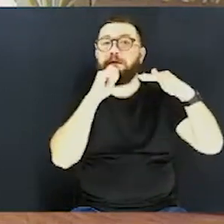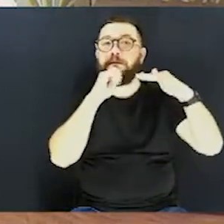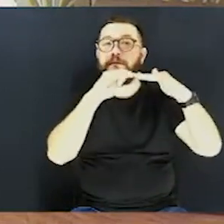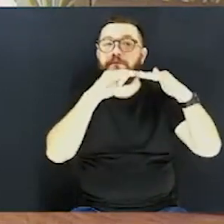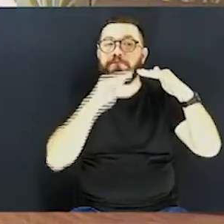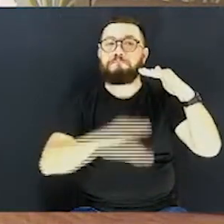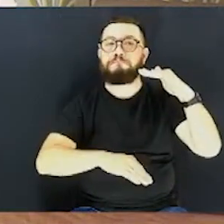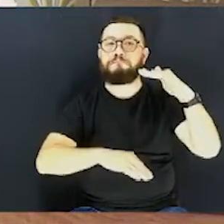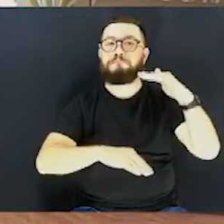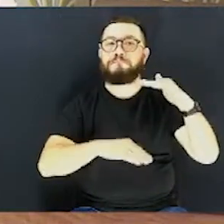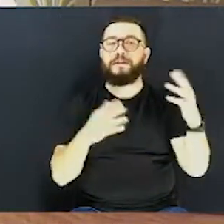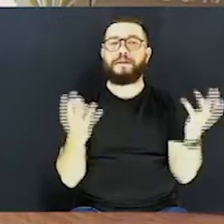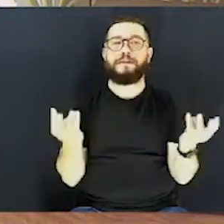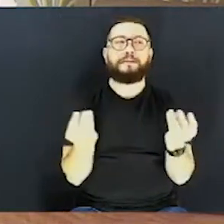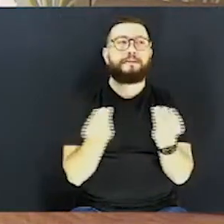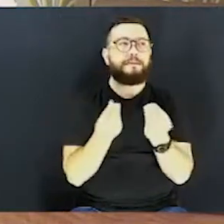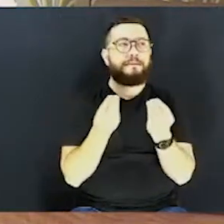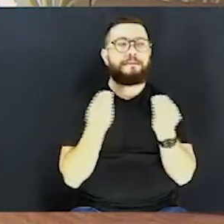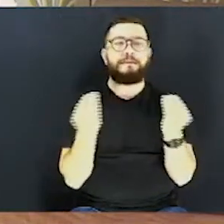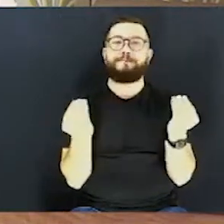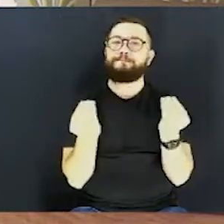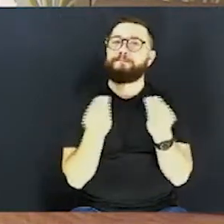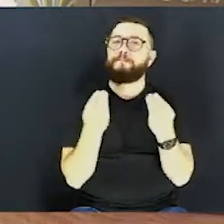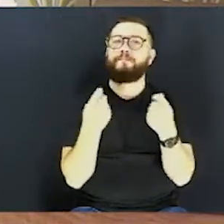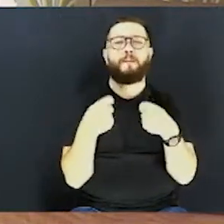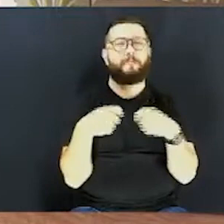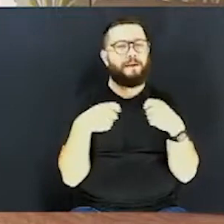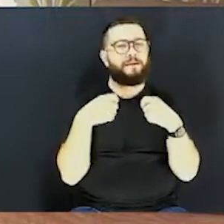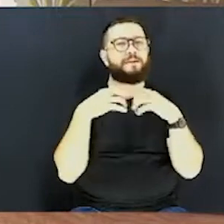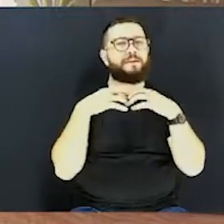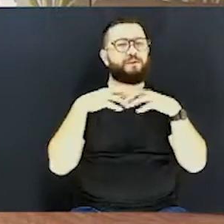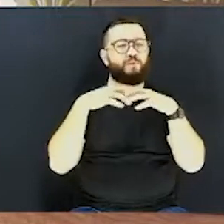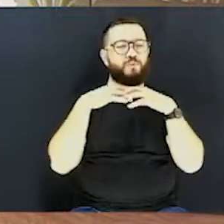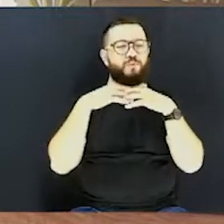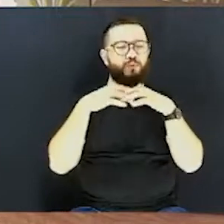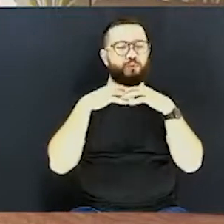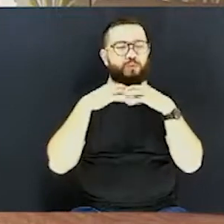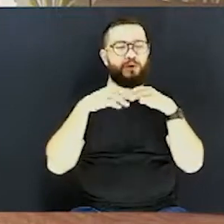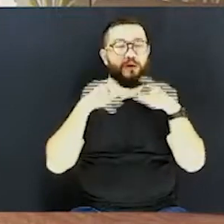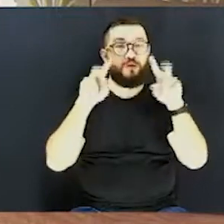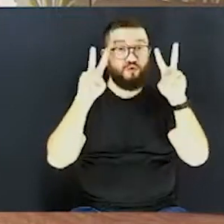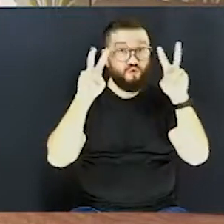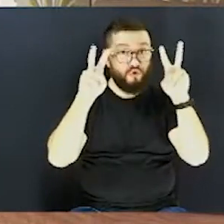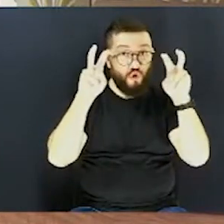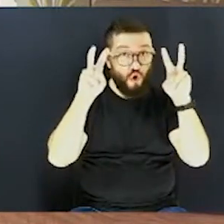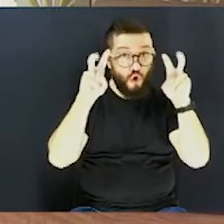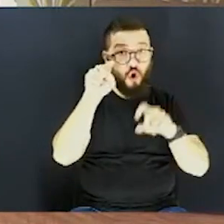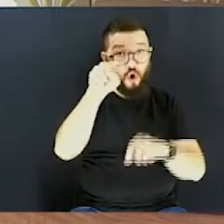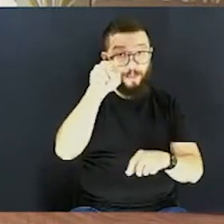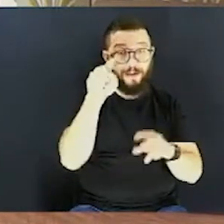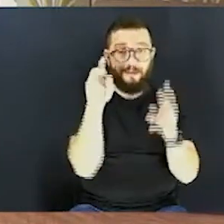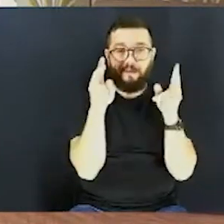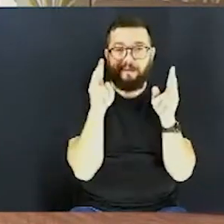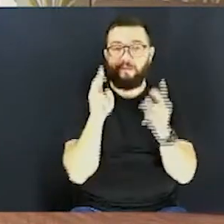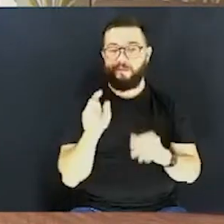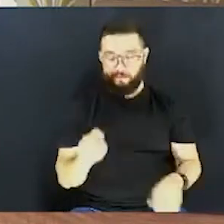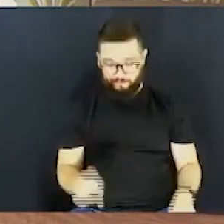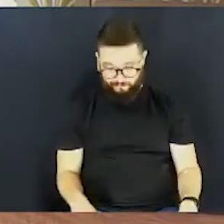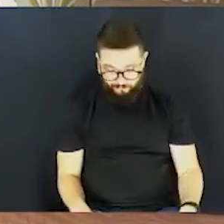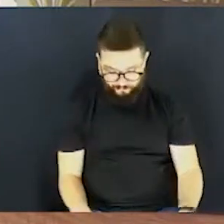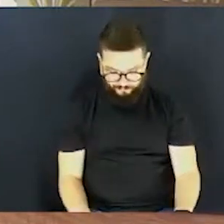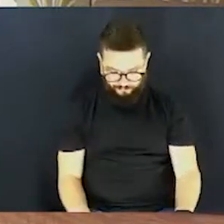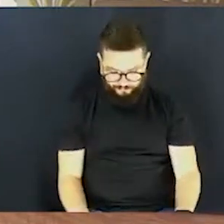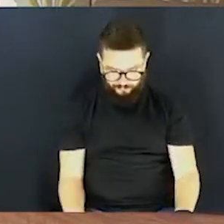revermos e debatermos o tema, insistirmos em políticas públicas para alcance e efetividade